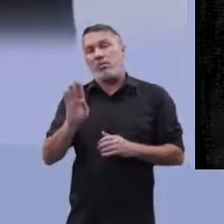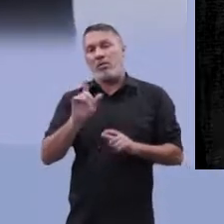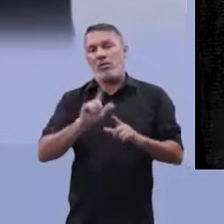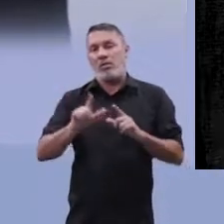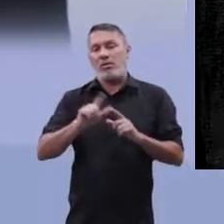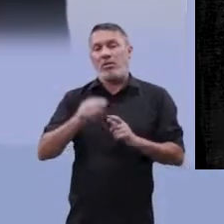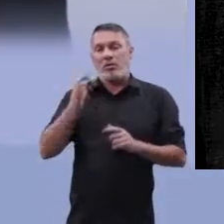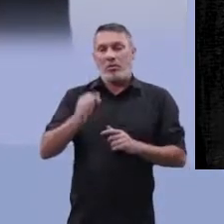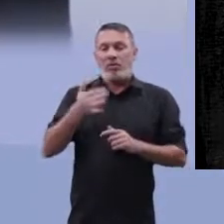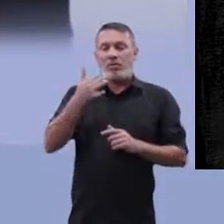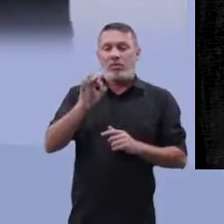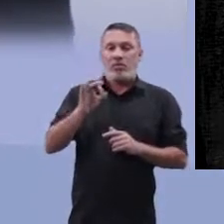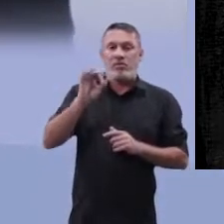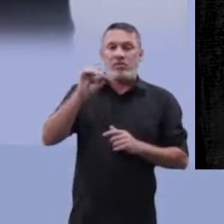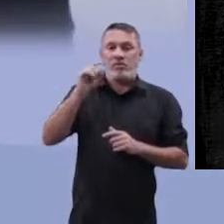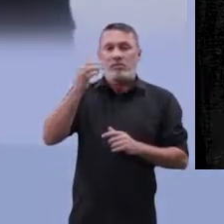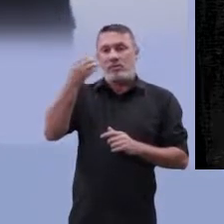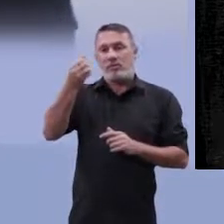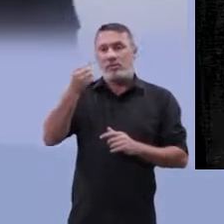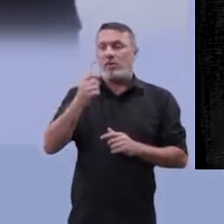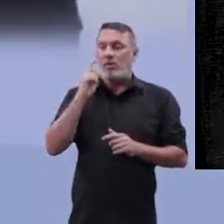Resposta certa, letra B,